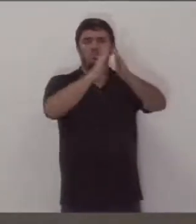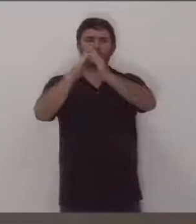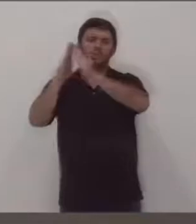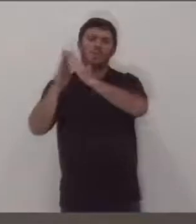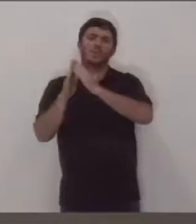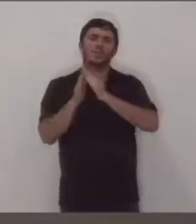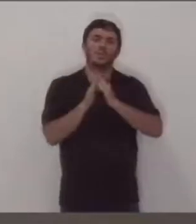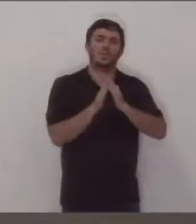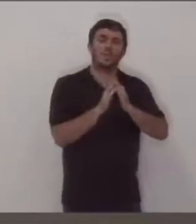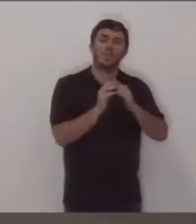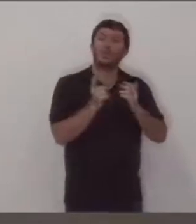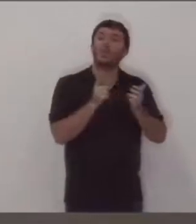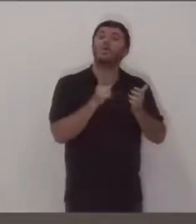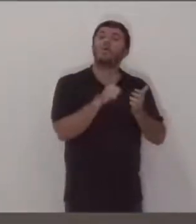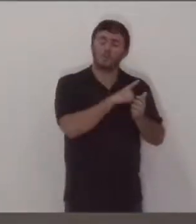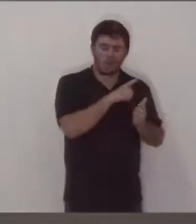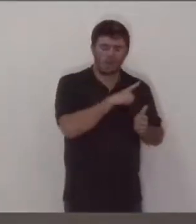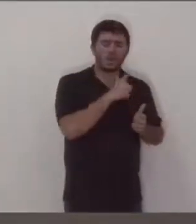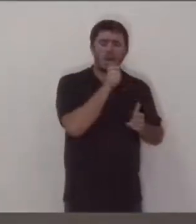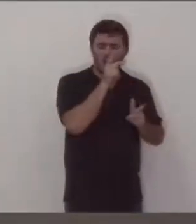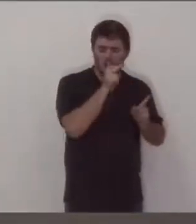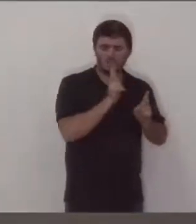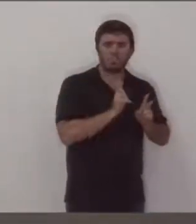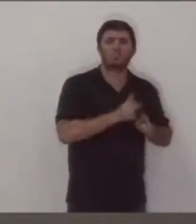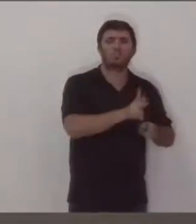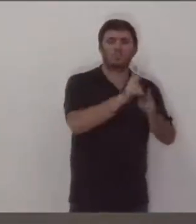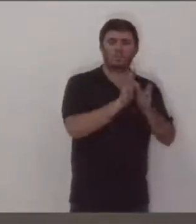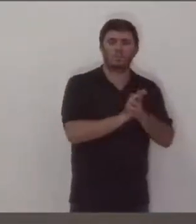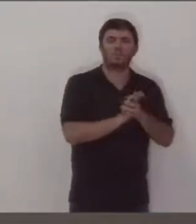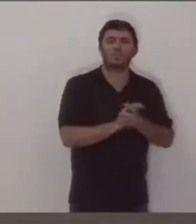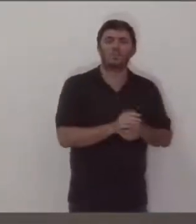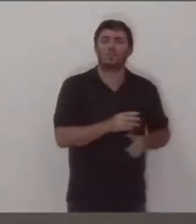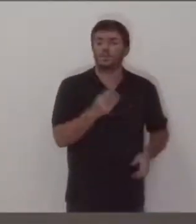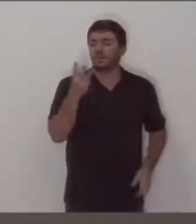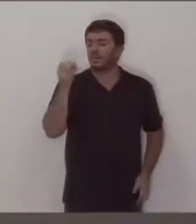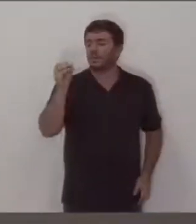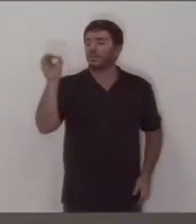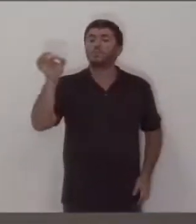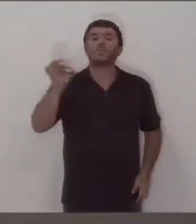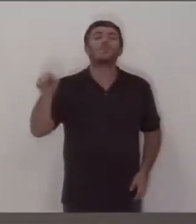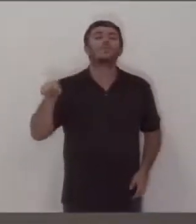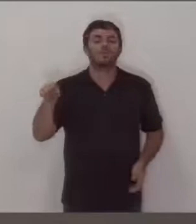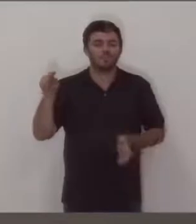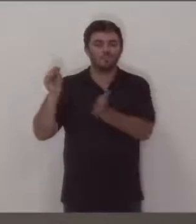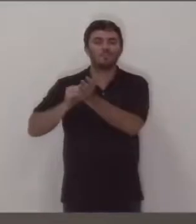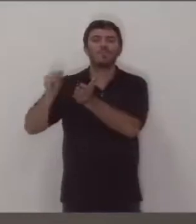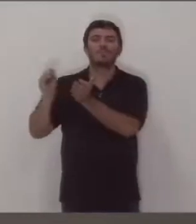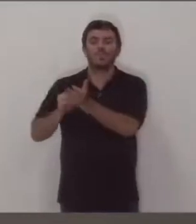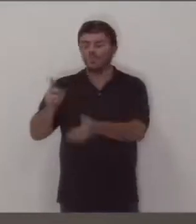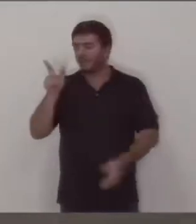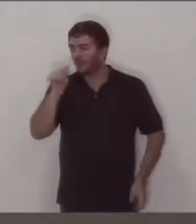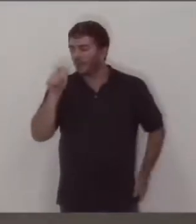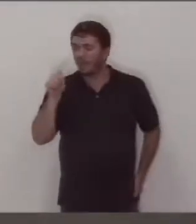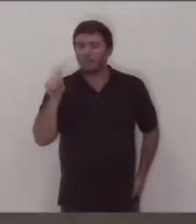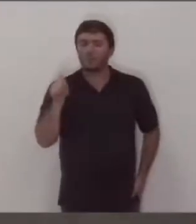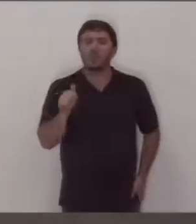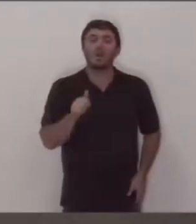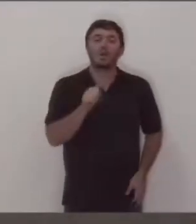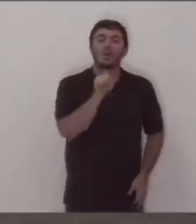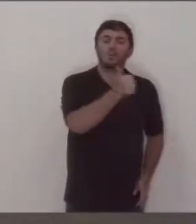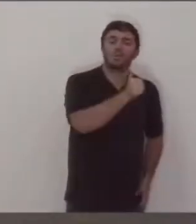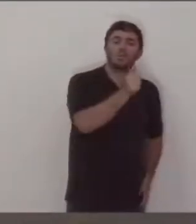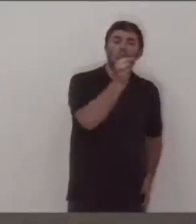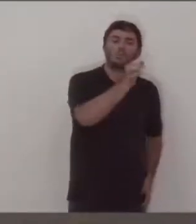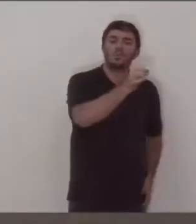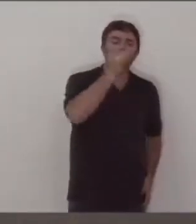não faltava água. Informação importantíssima. 30% faltava água, 11% não sabia dizer. E aqui